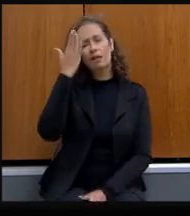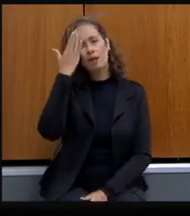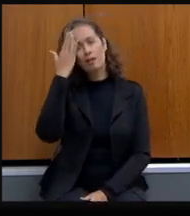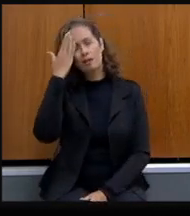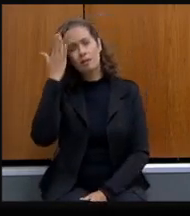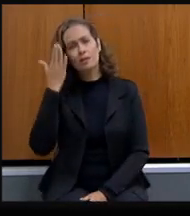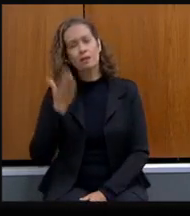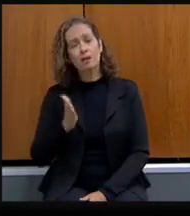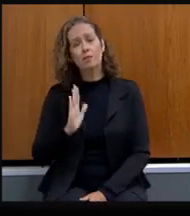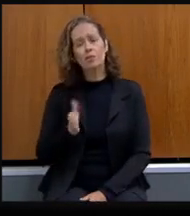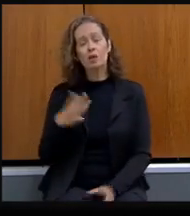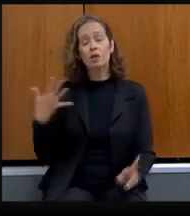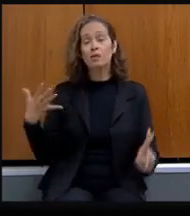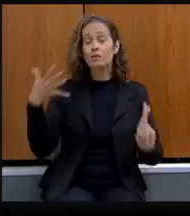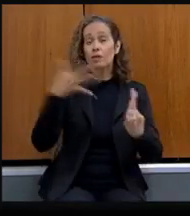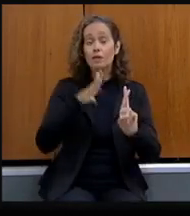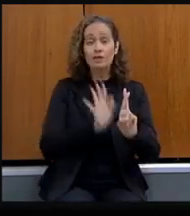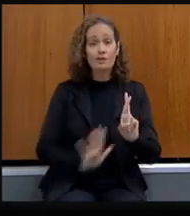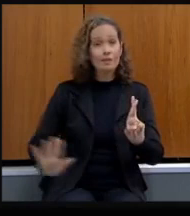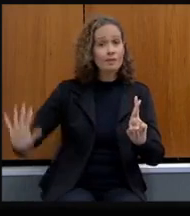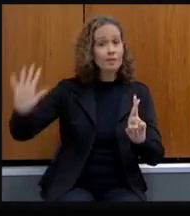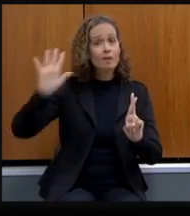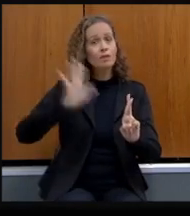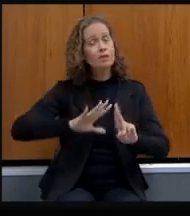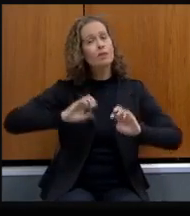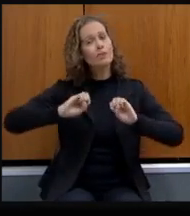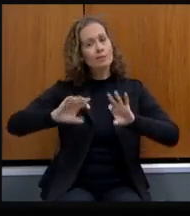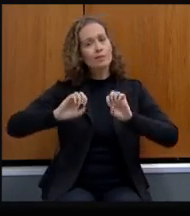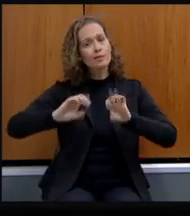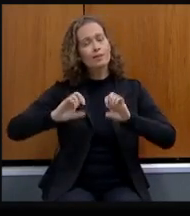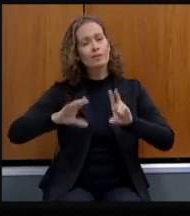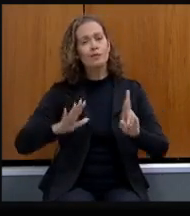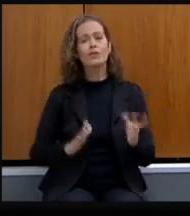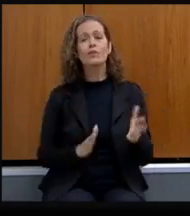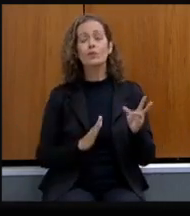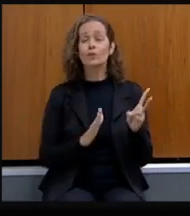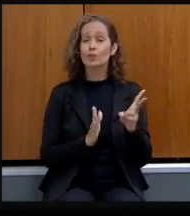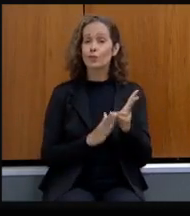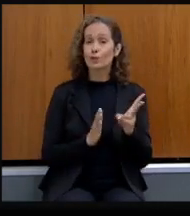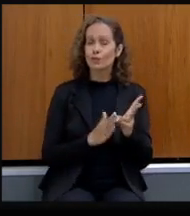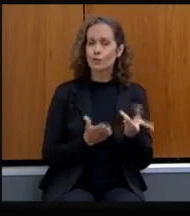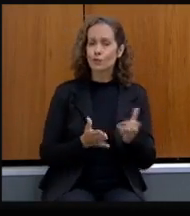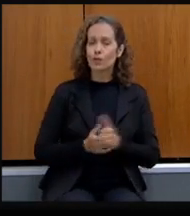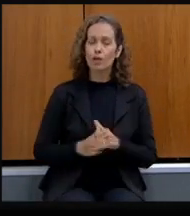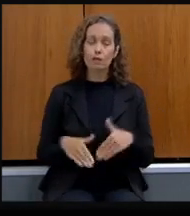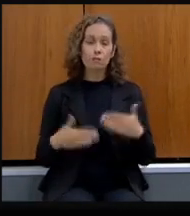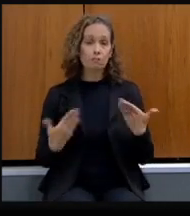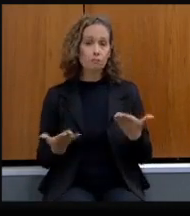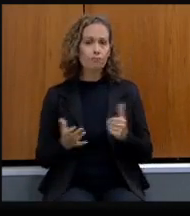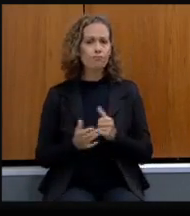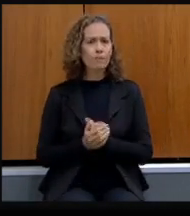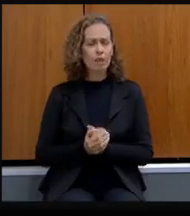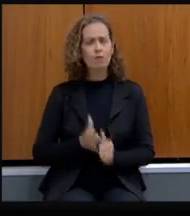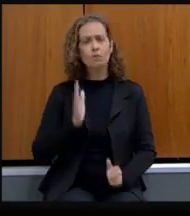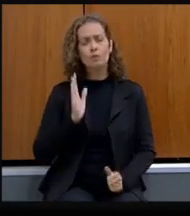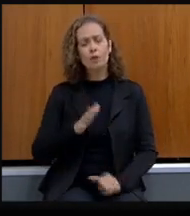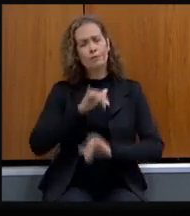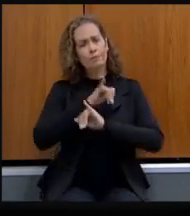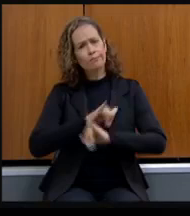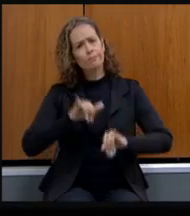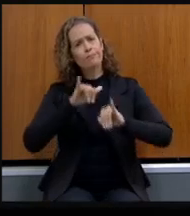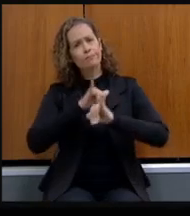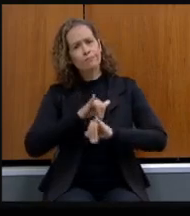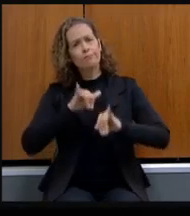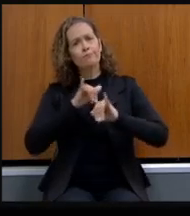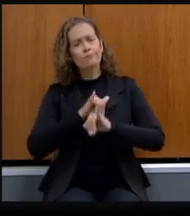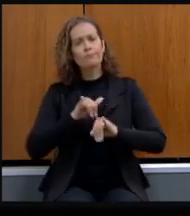das maiores referências nacionais em educação gizmo então reitero provérbio os do ponto